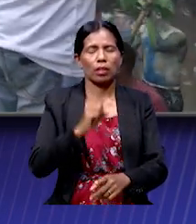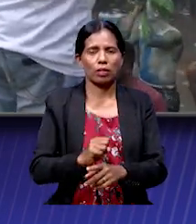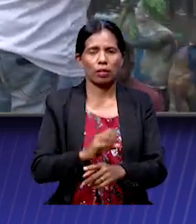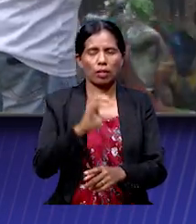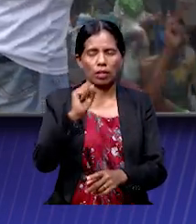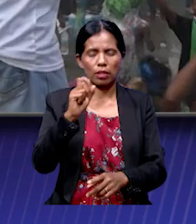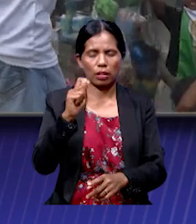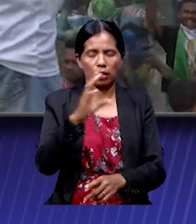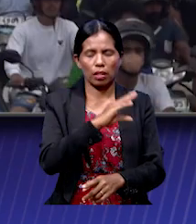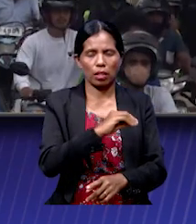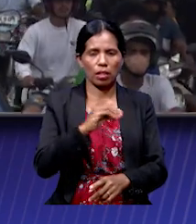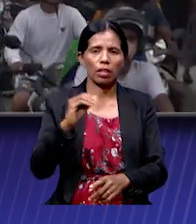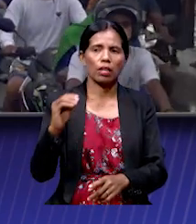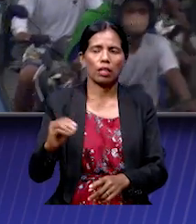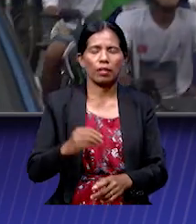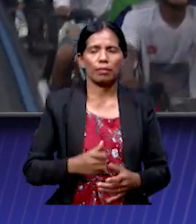inklui internasional.